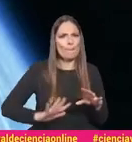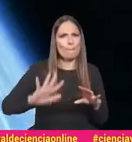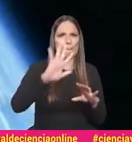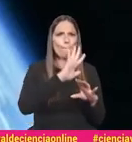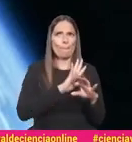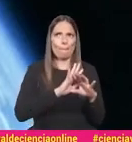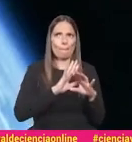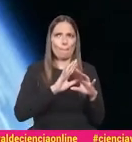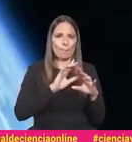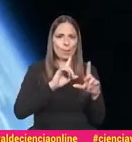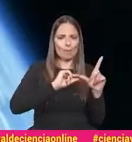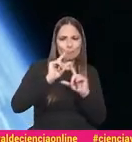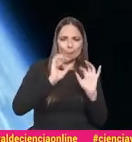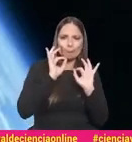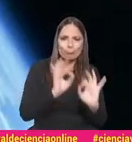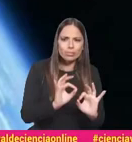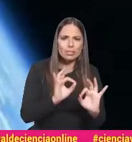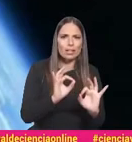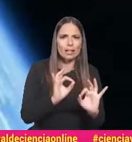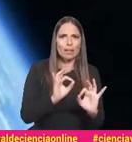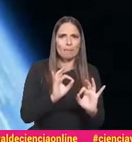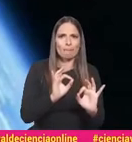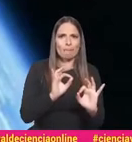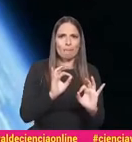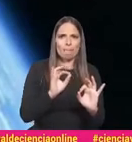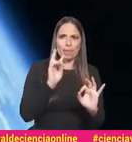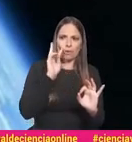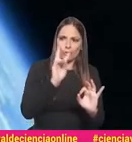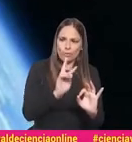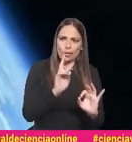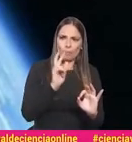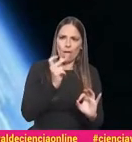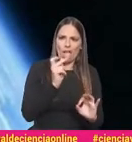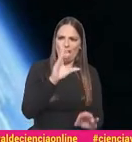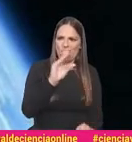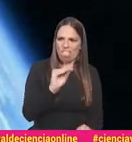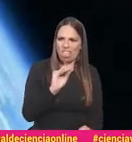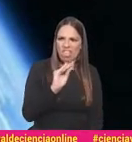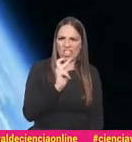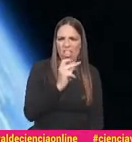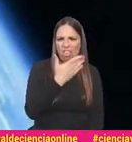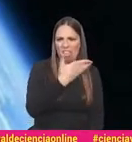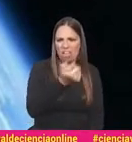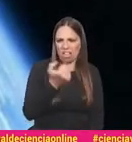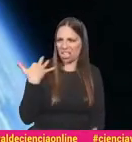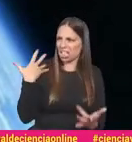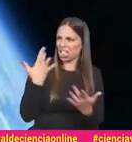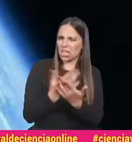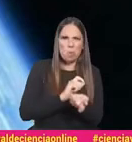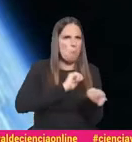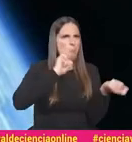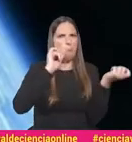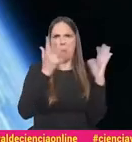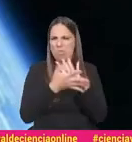da astronáutica, e nós temos assistido nestas últimas década e meio, a uma revolução